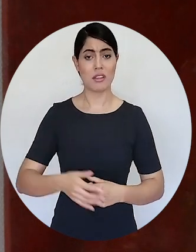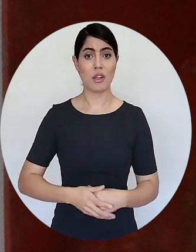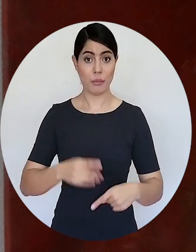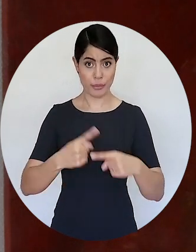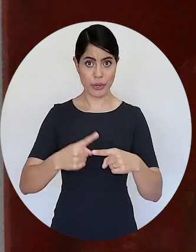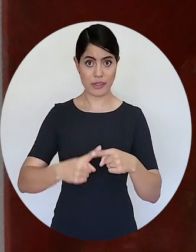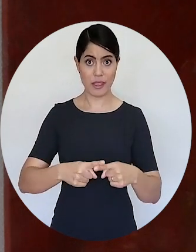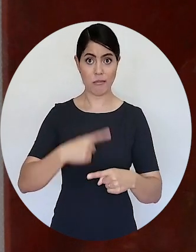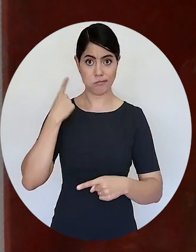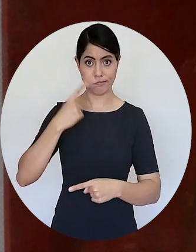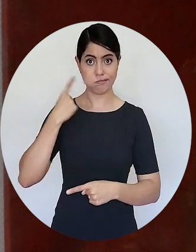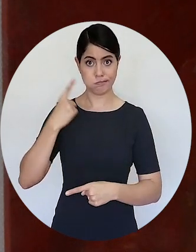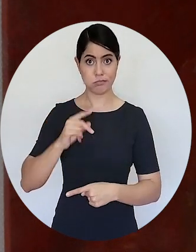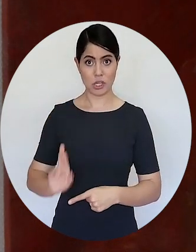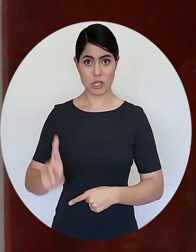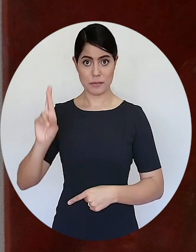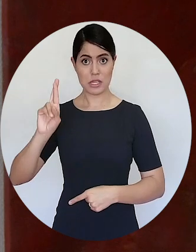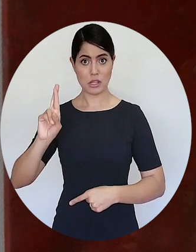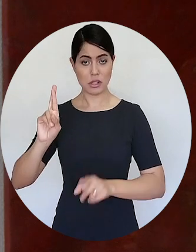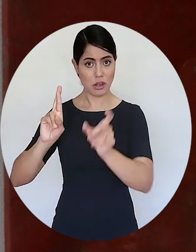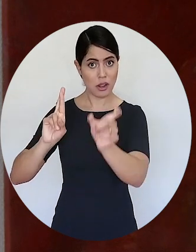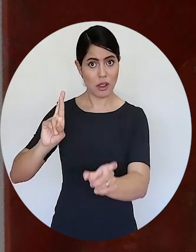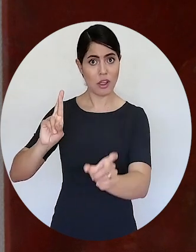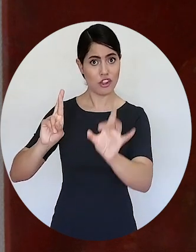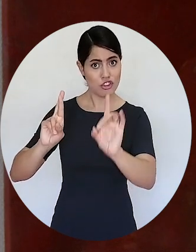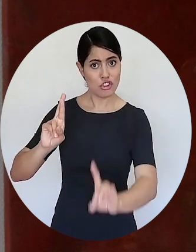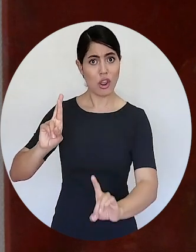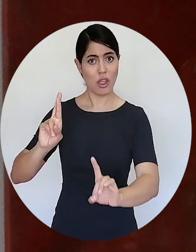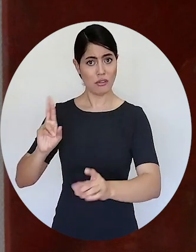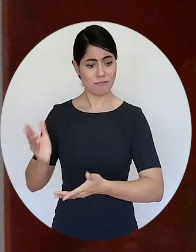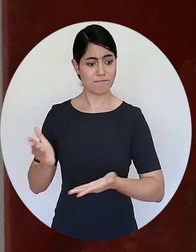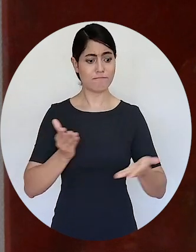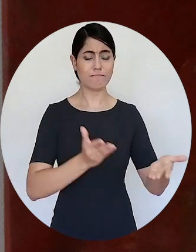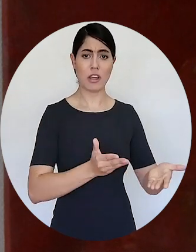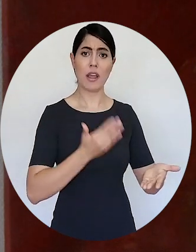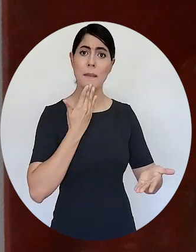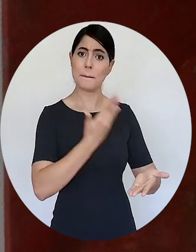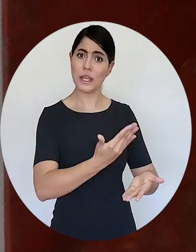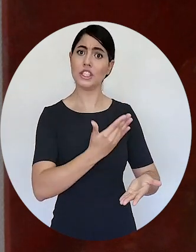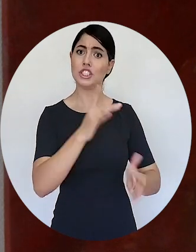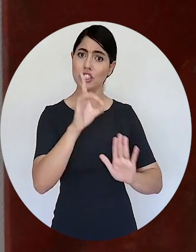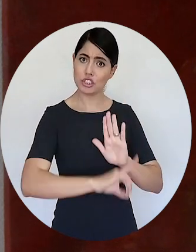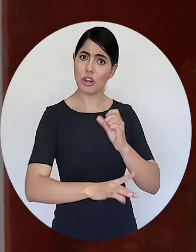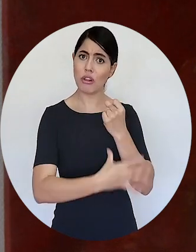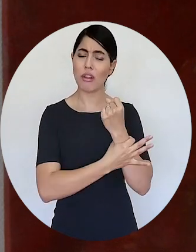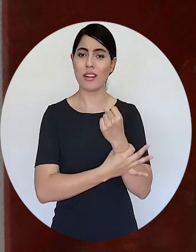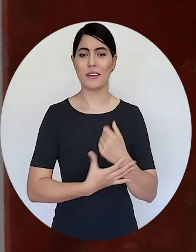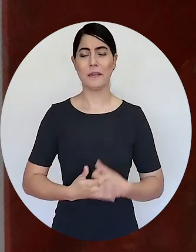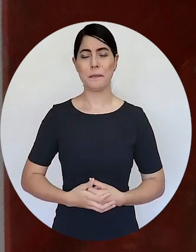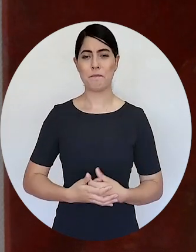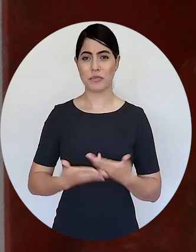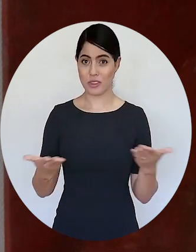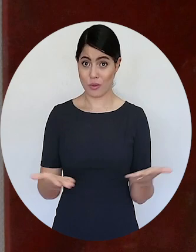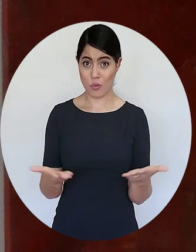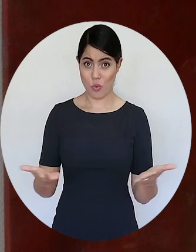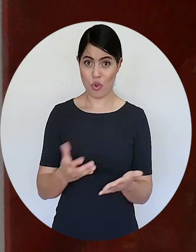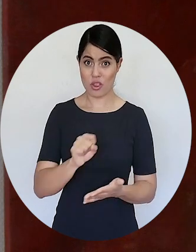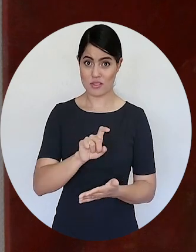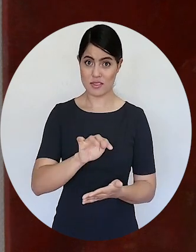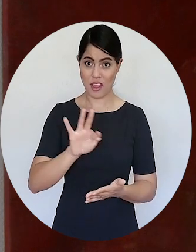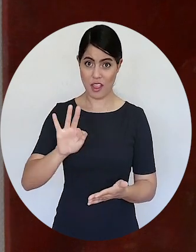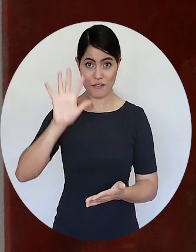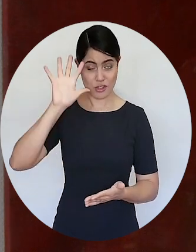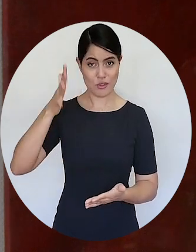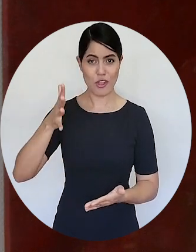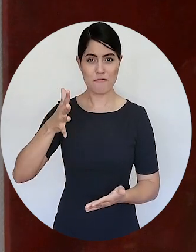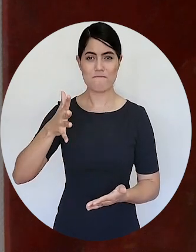do cidadão que está indo perante o Poder Judiciário vindicar um direito através do seu advogado. Então, é